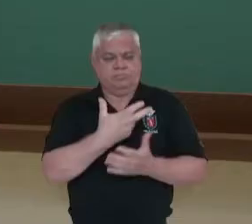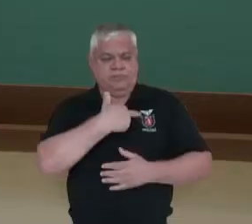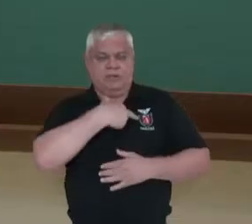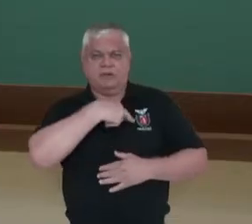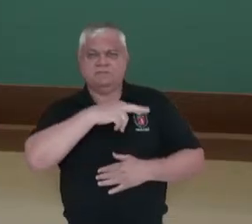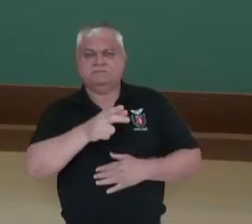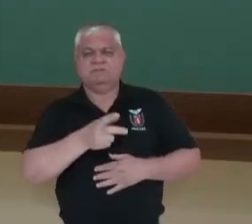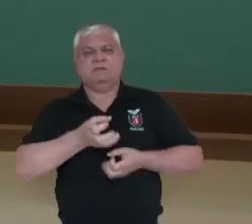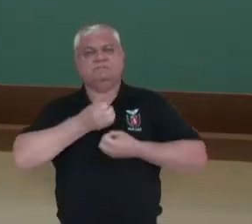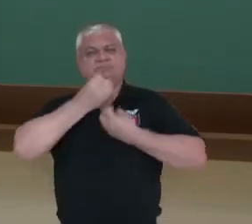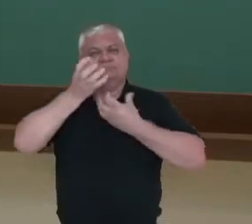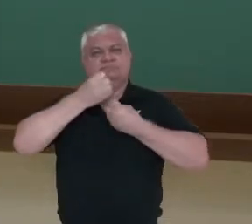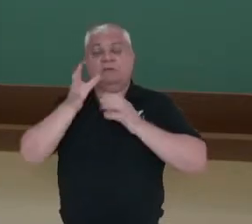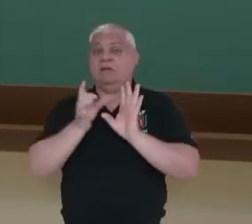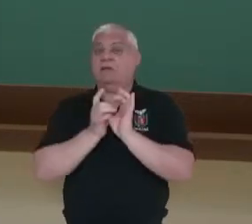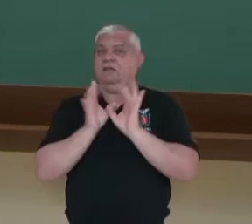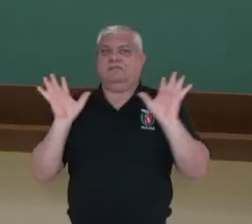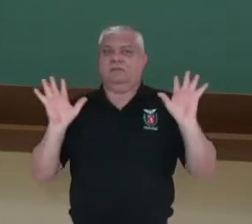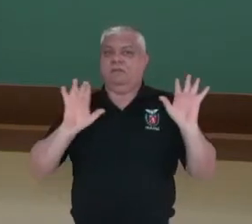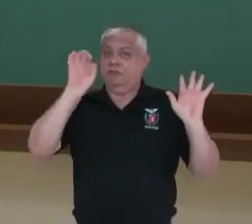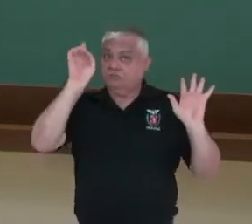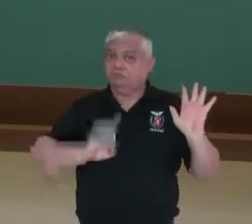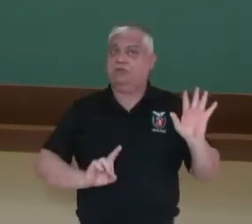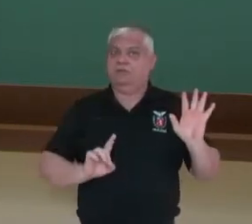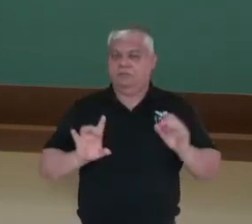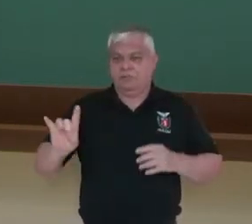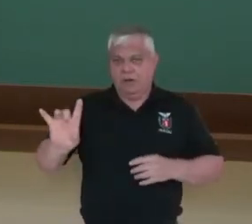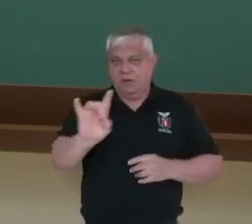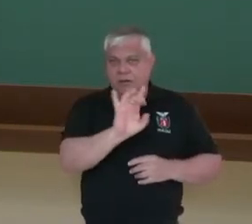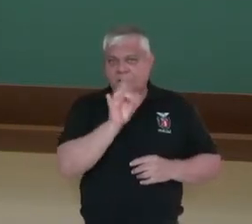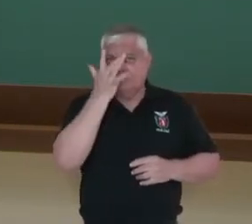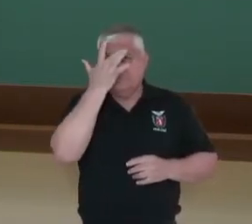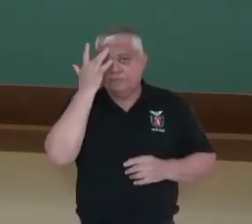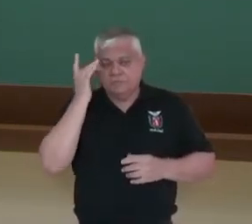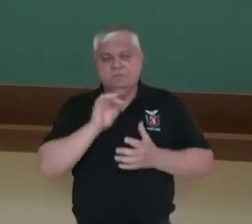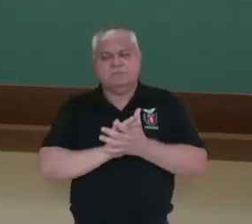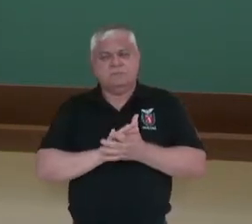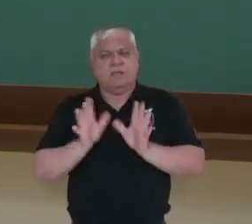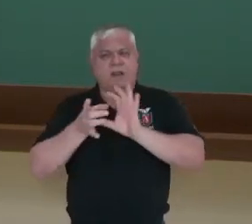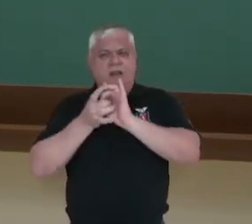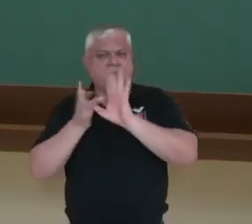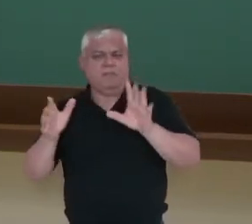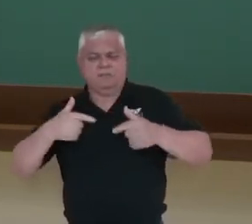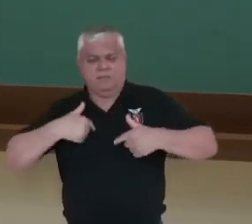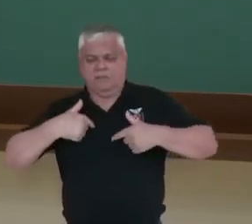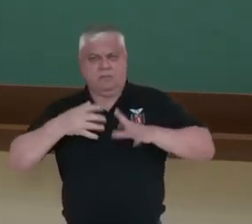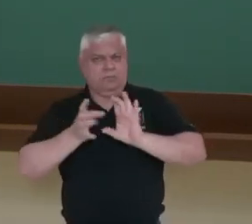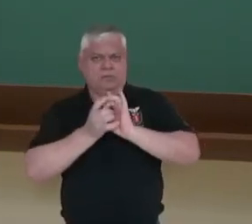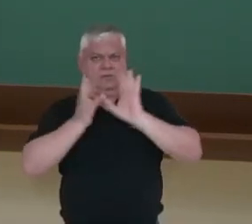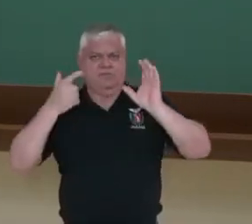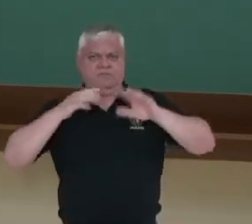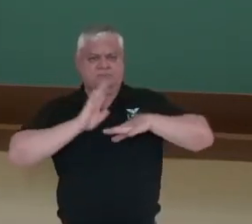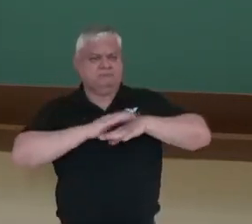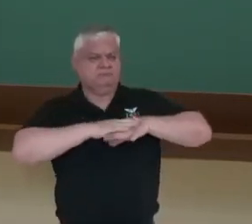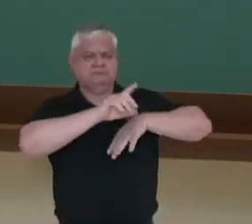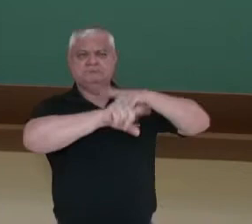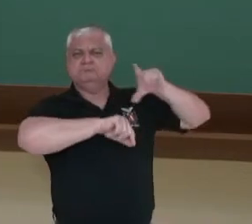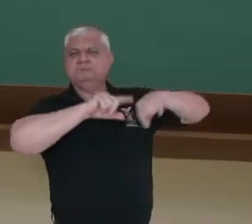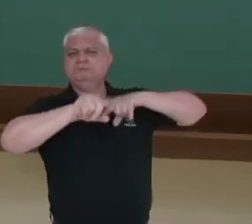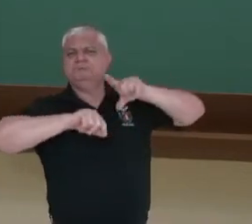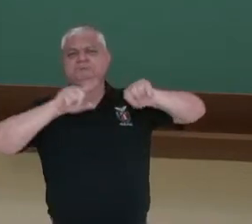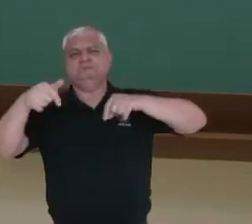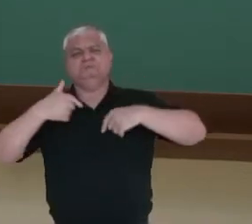Então, os direitos civis, eles estão estruturados nas liberdades. Sua liberdade de ir e vir, suas liberdades de escolha, suas liberdades